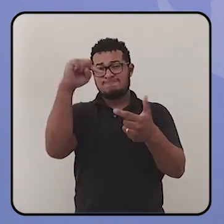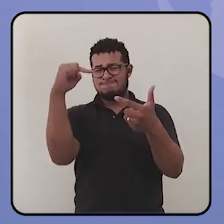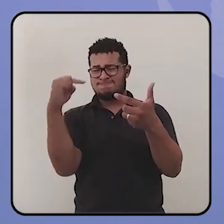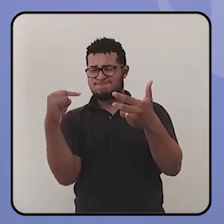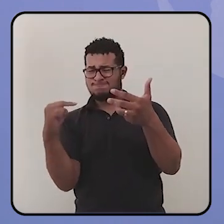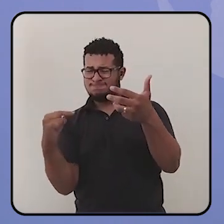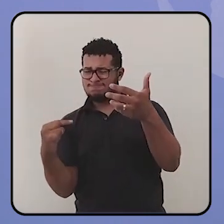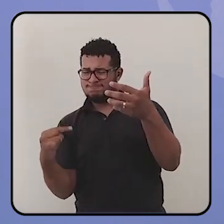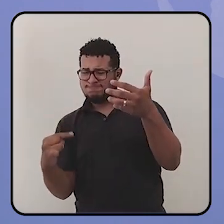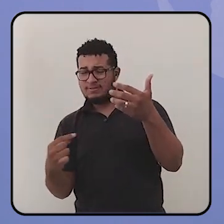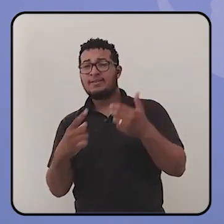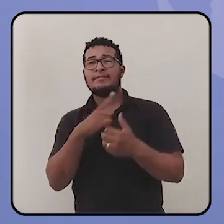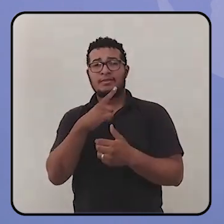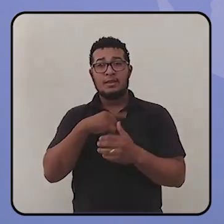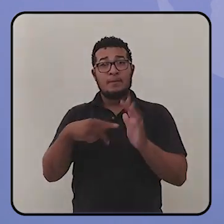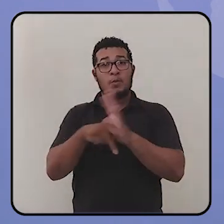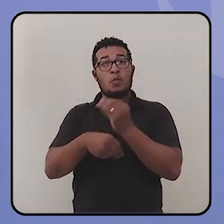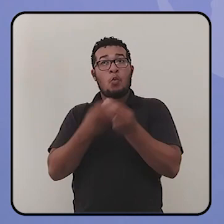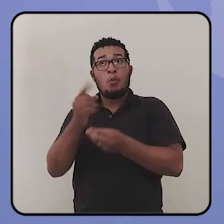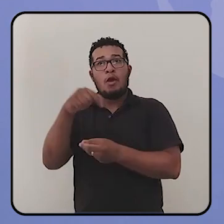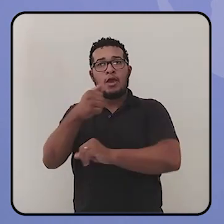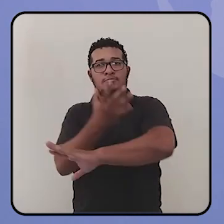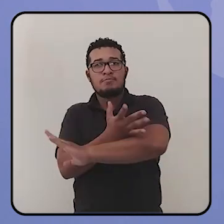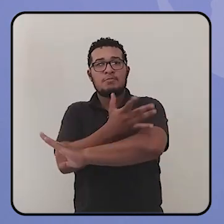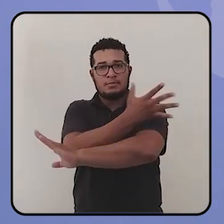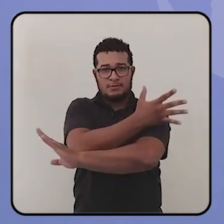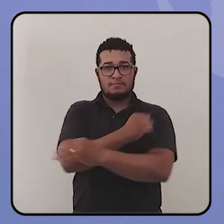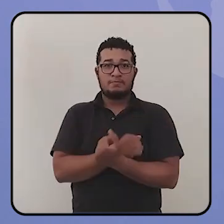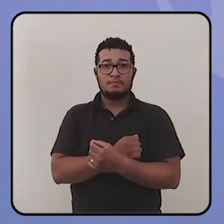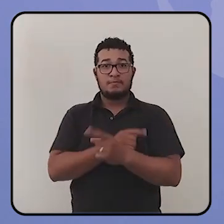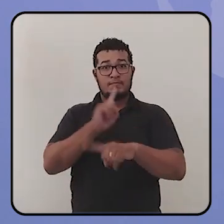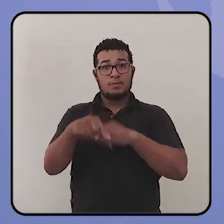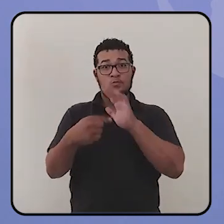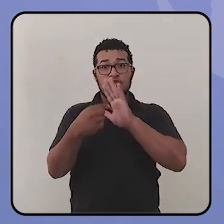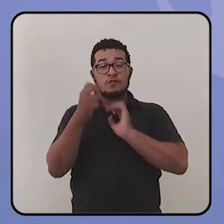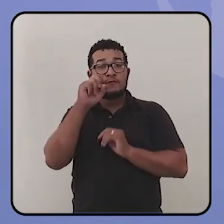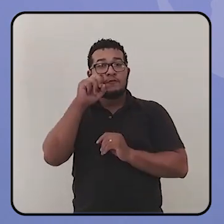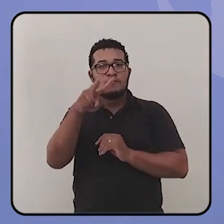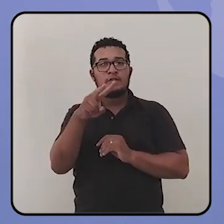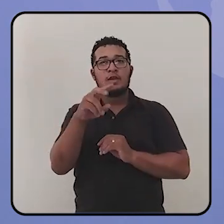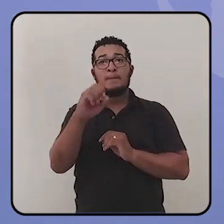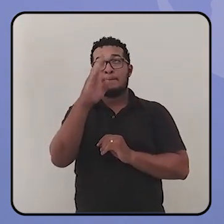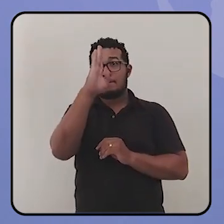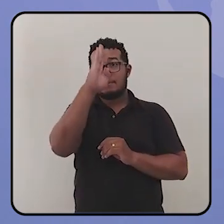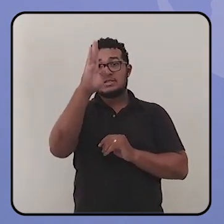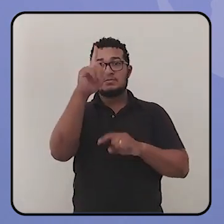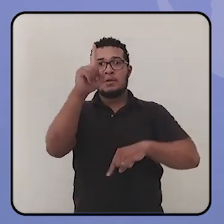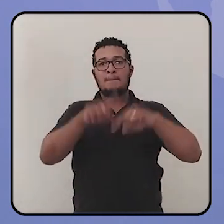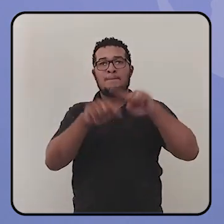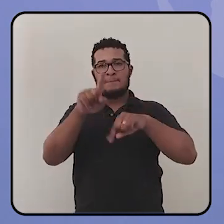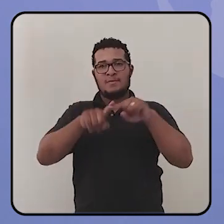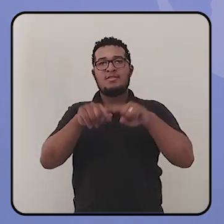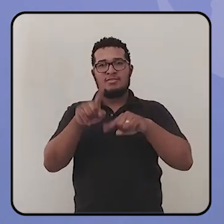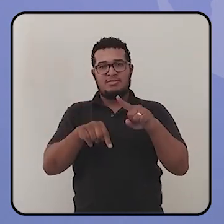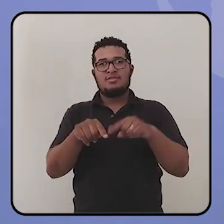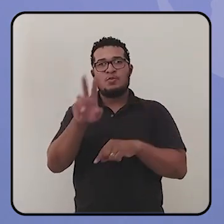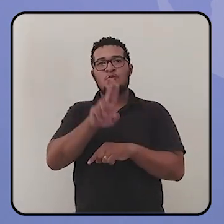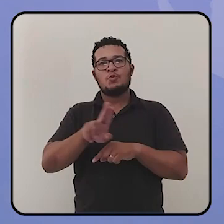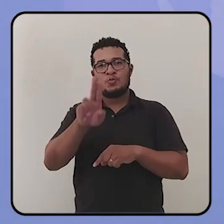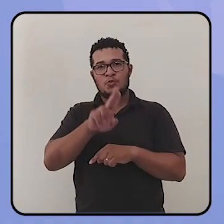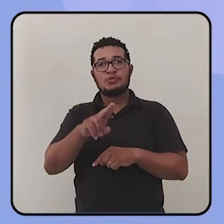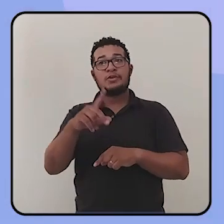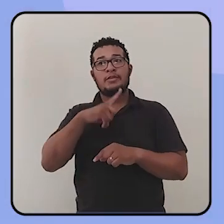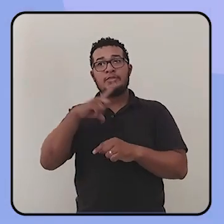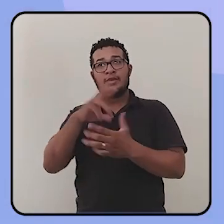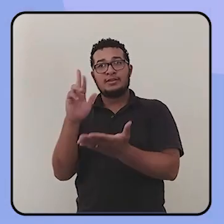materiais da pré-história no estado do Espírito Santo. Logo em seguida, daqui a pouco, nós iremos ver os principais materiais arqueológicos que